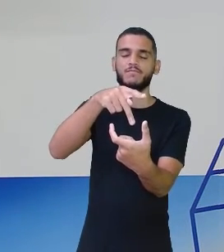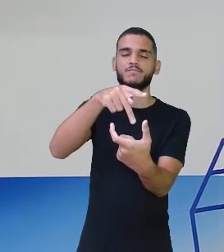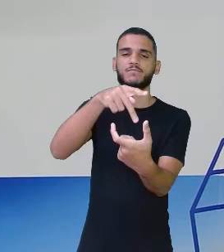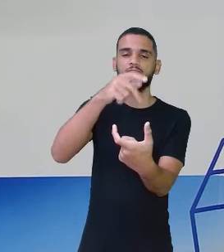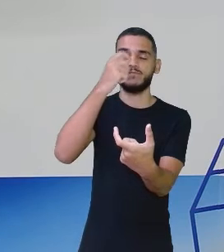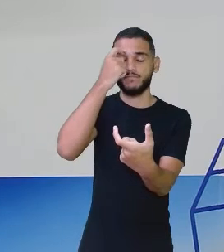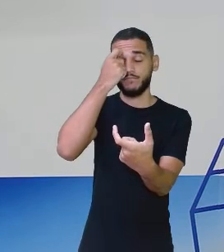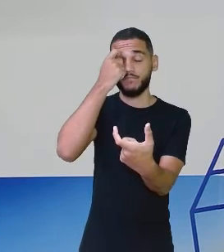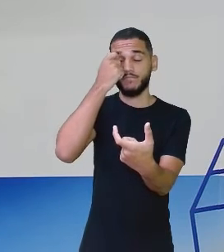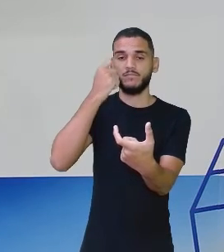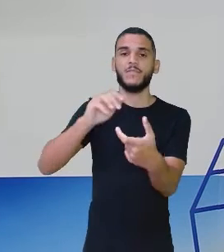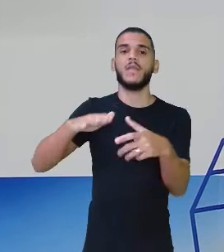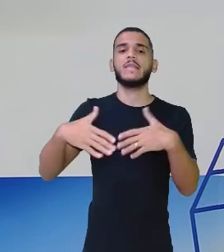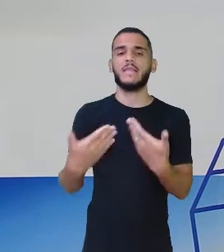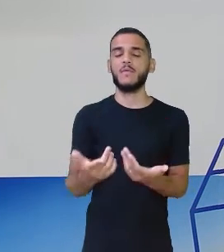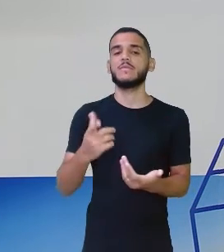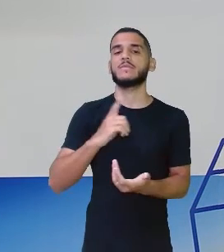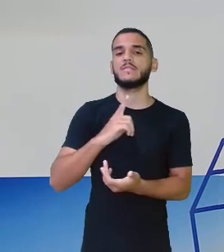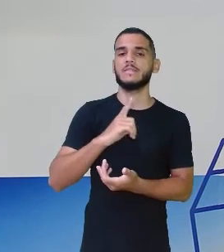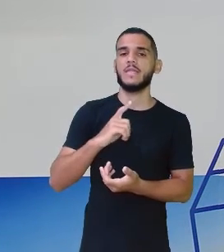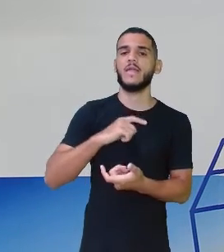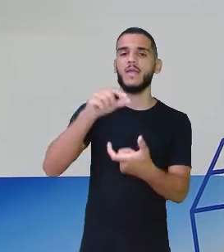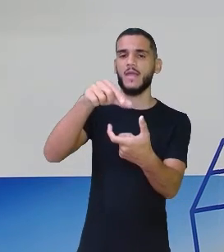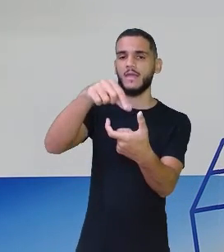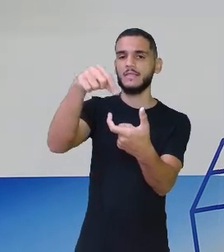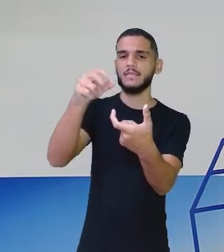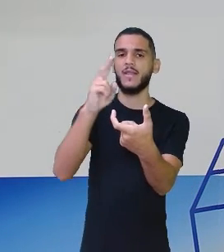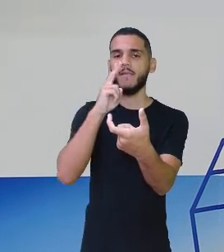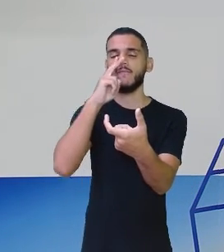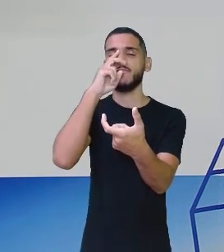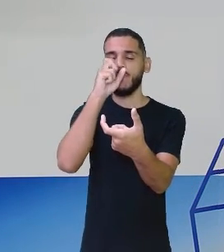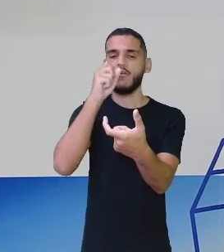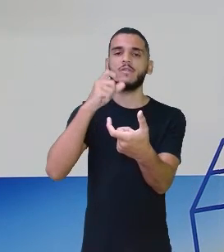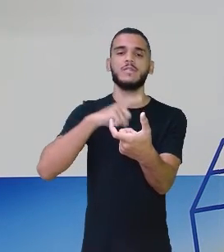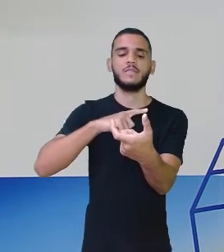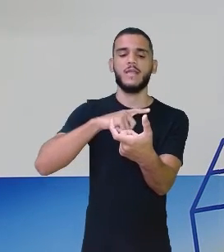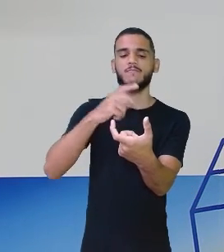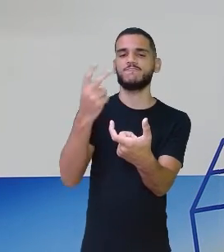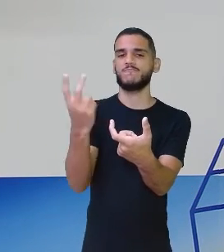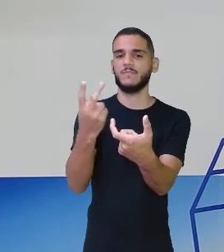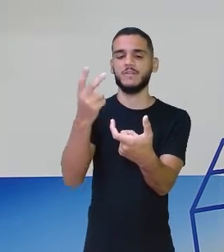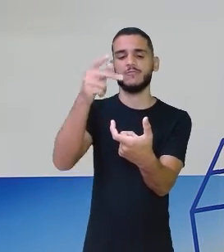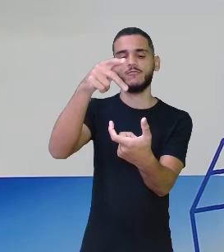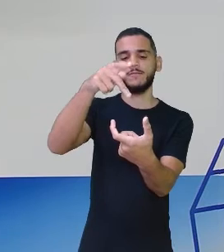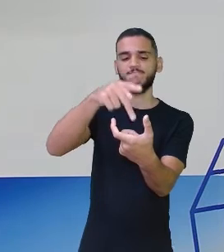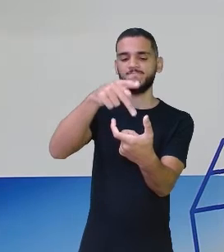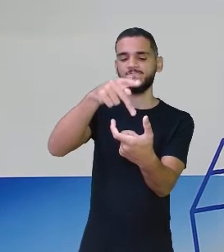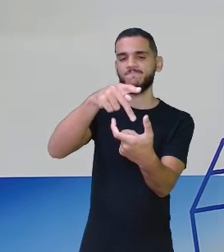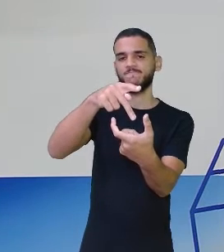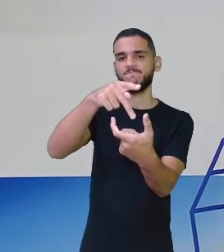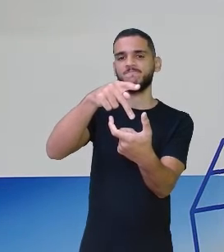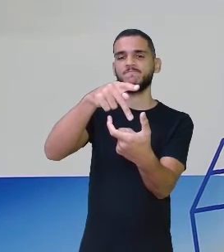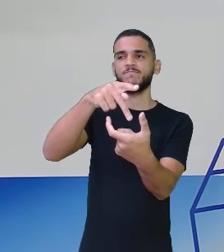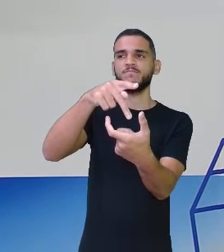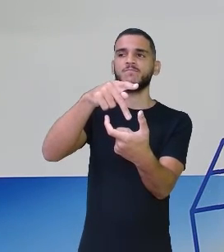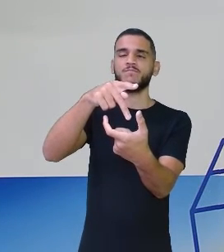Paroxítona. Se a minha sílaba tônica está na segunda sílaba, eu chamo